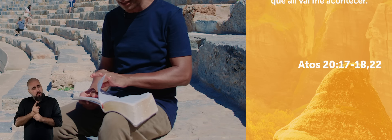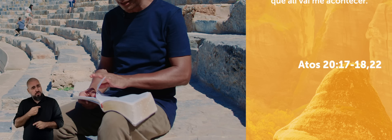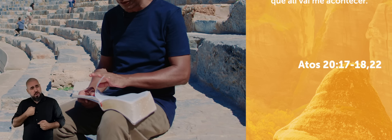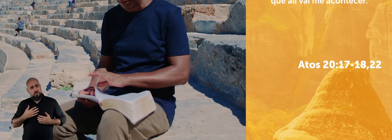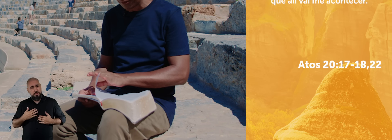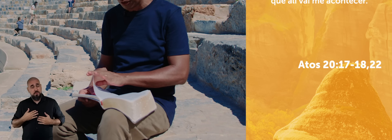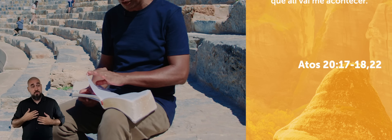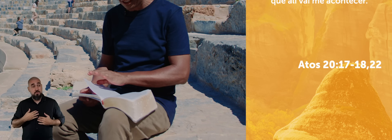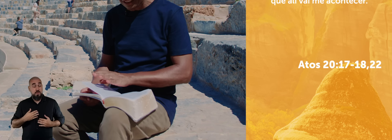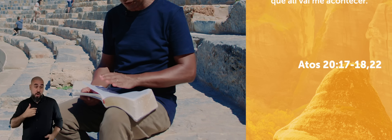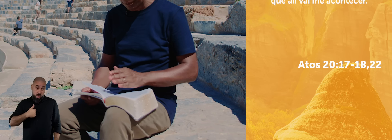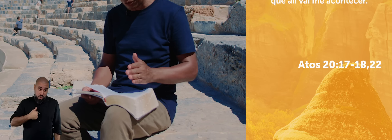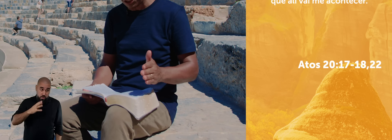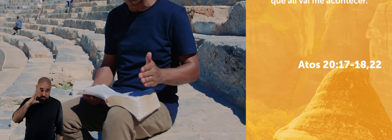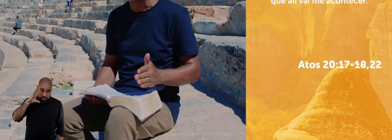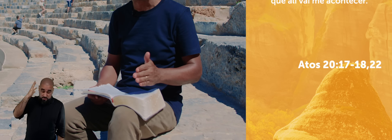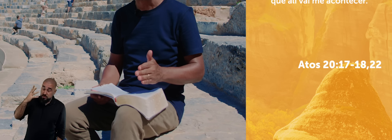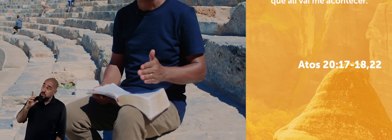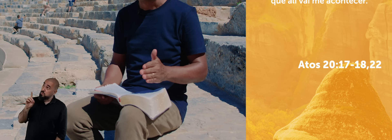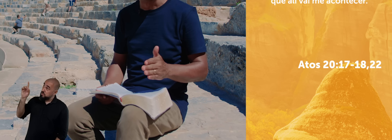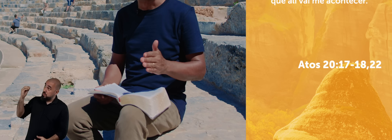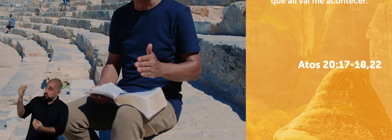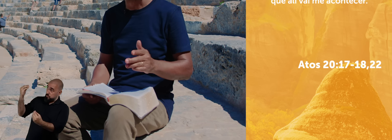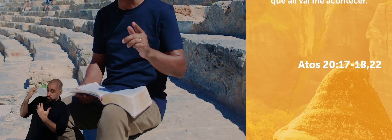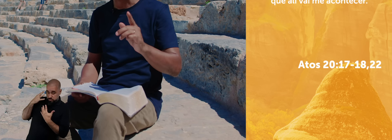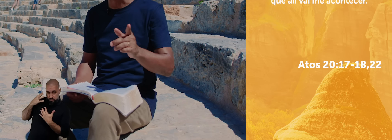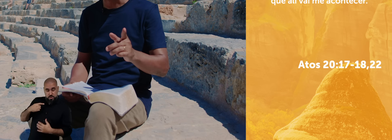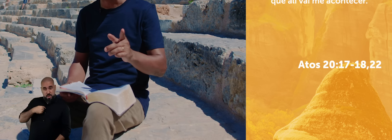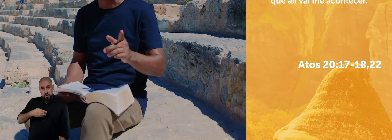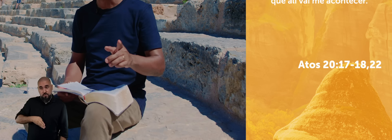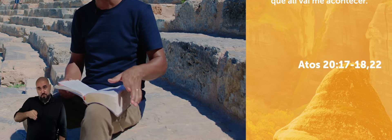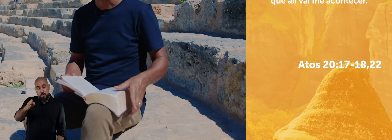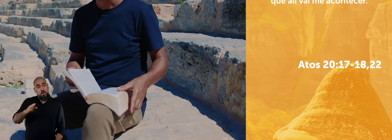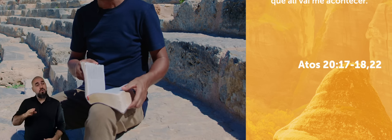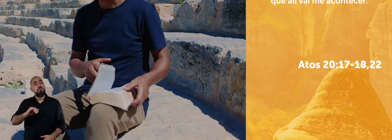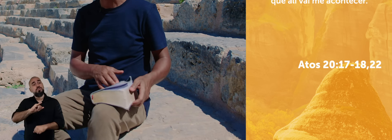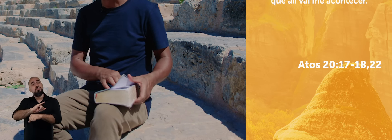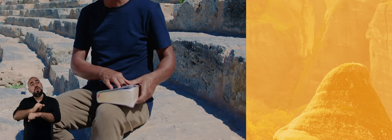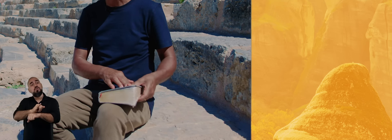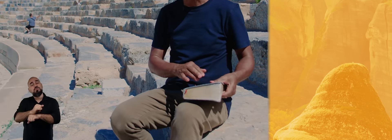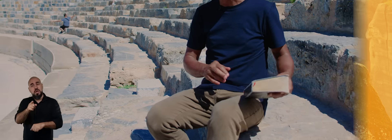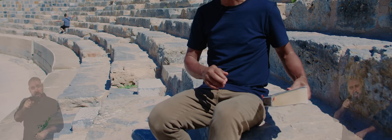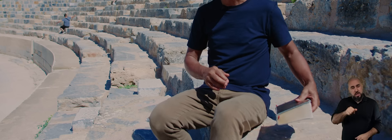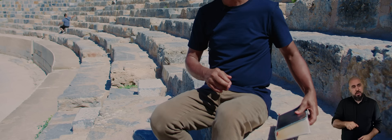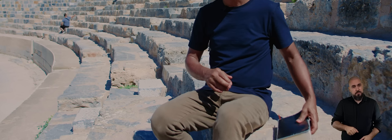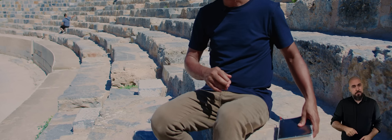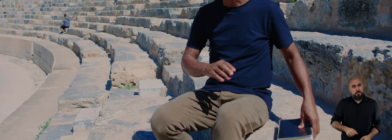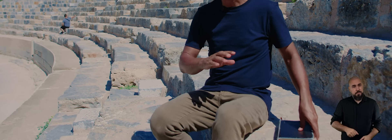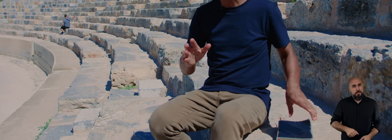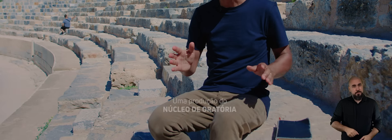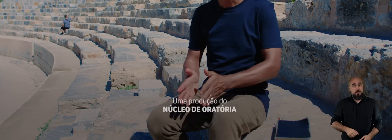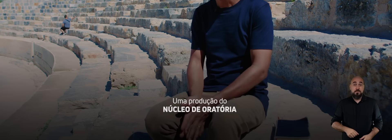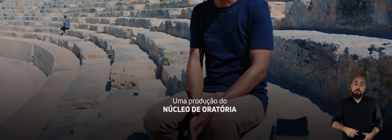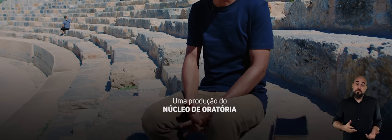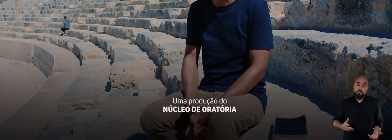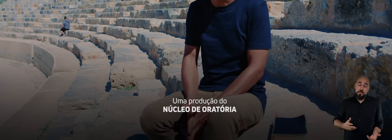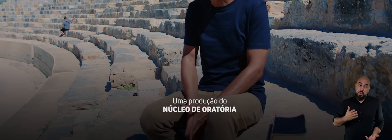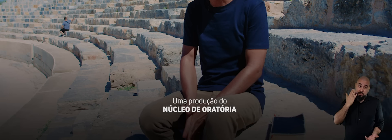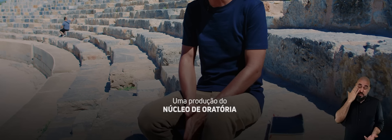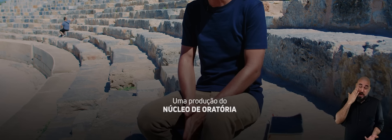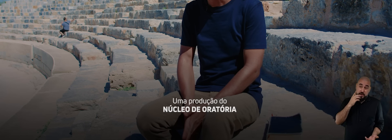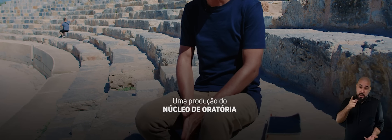uma decisão orientado pelo Senhor. Eu vou para Jerusalém. E lá também eu sei que o meu fim